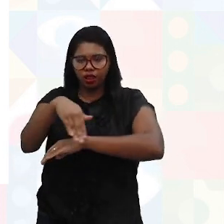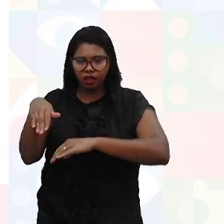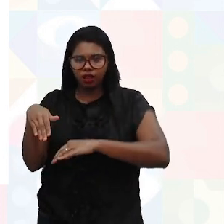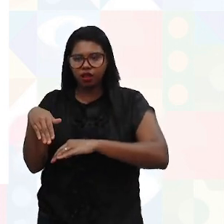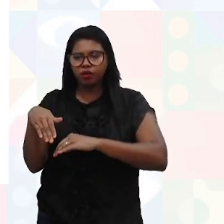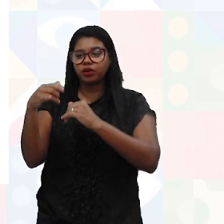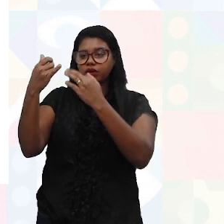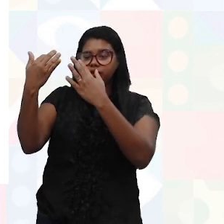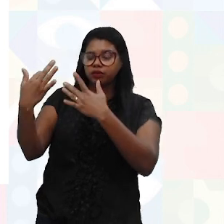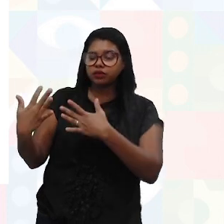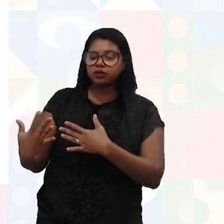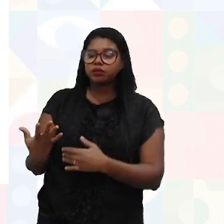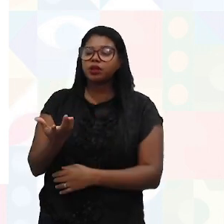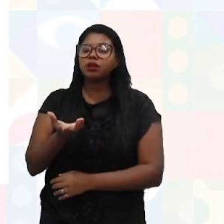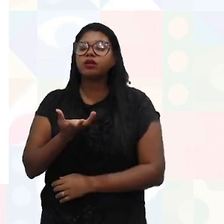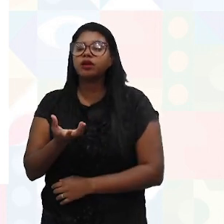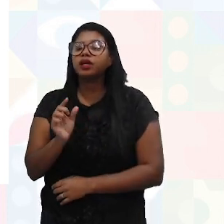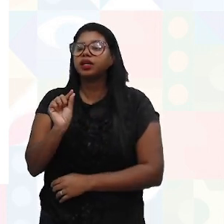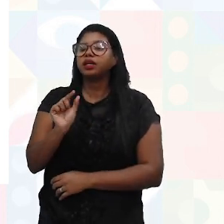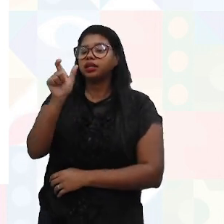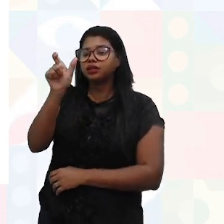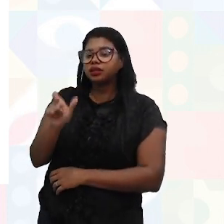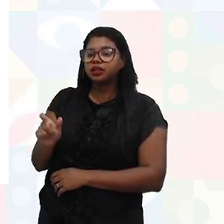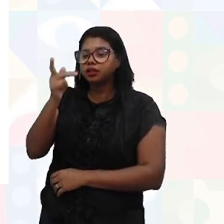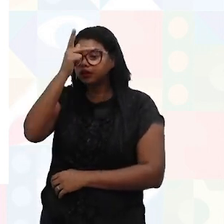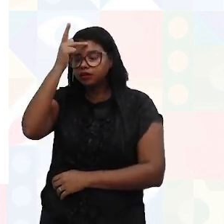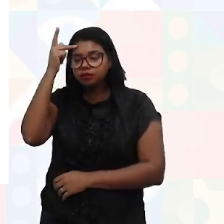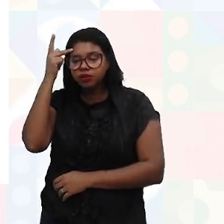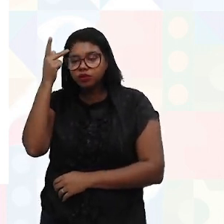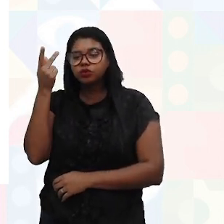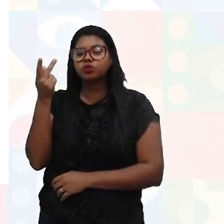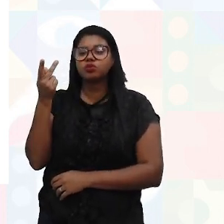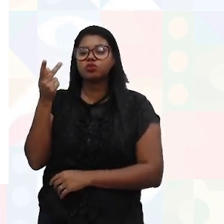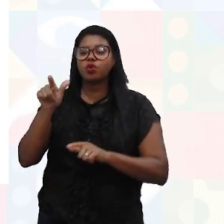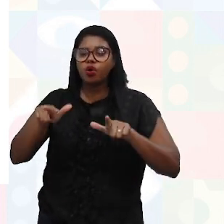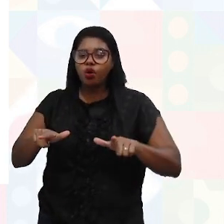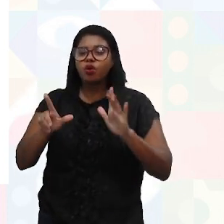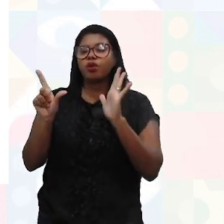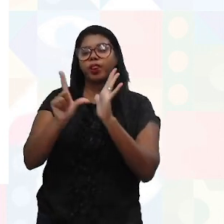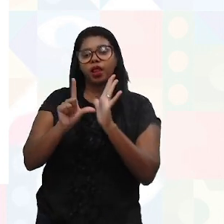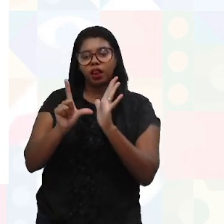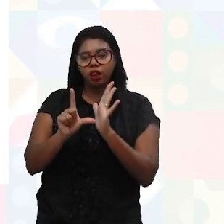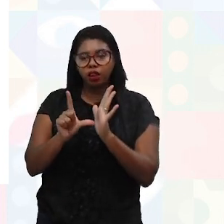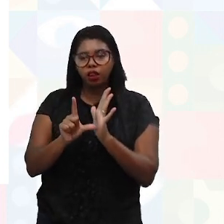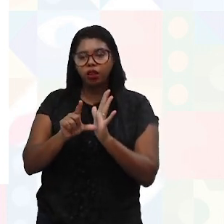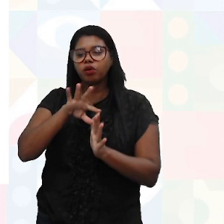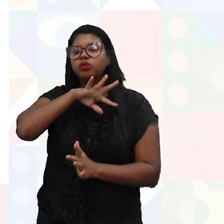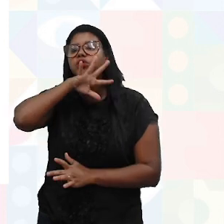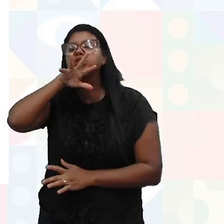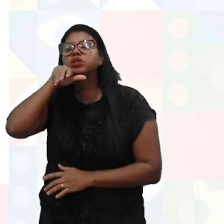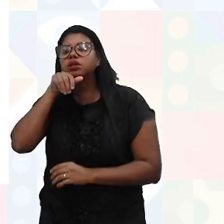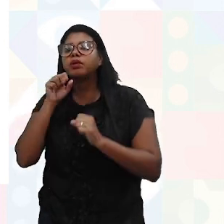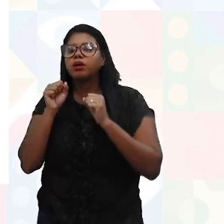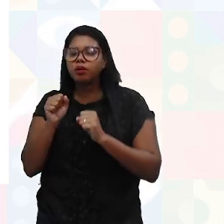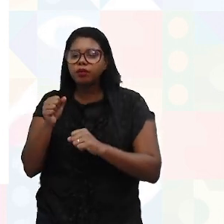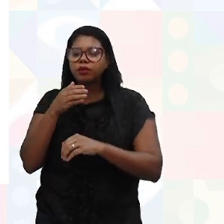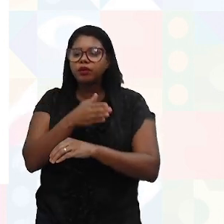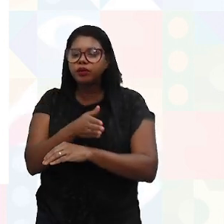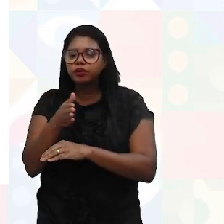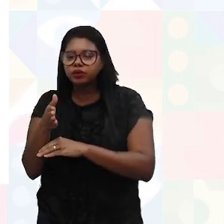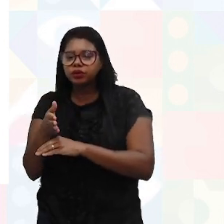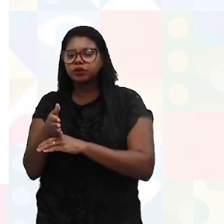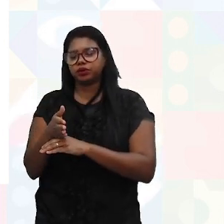ele vai explicar quem são os clientes, onde é que a loja está situada, que tipo de animal o pet